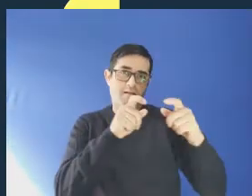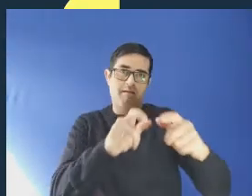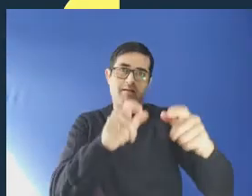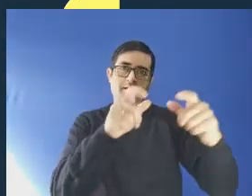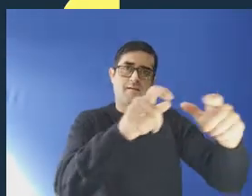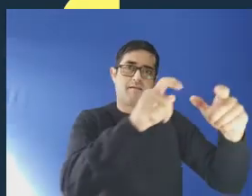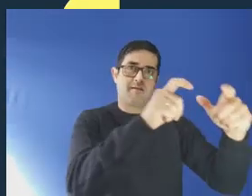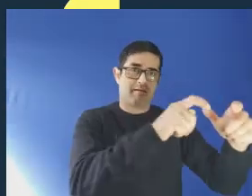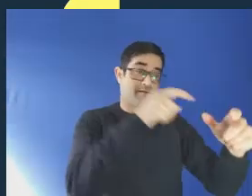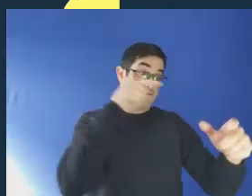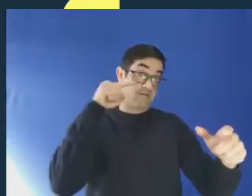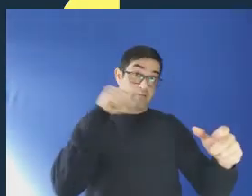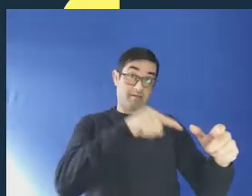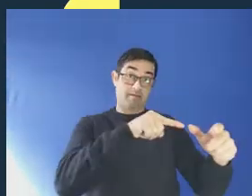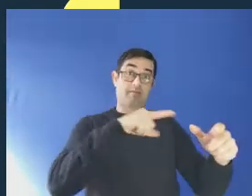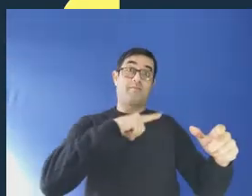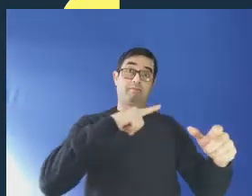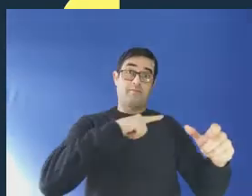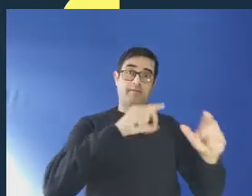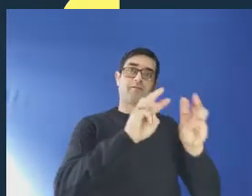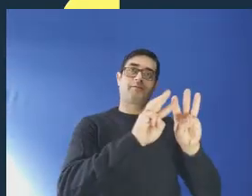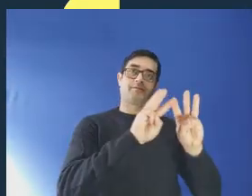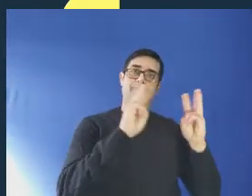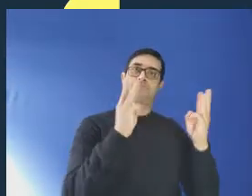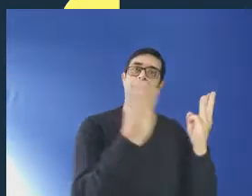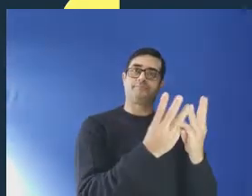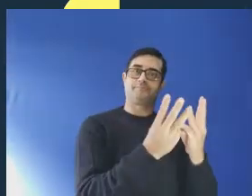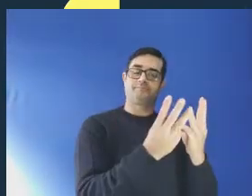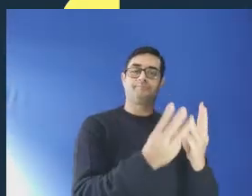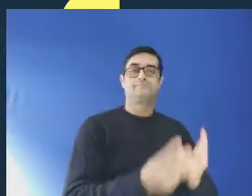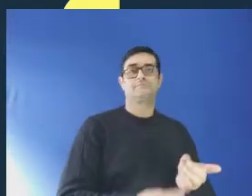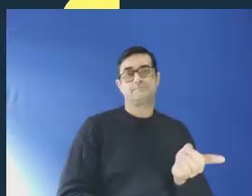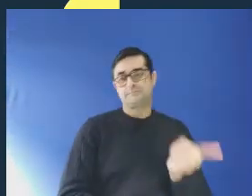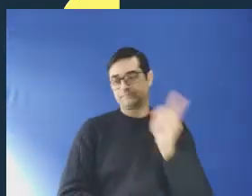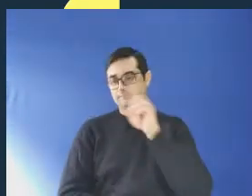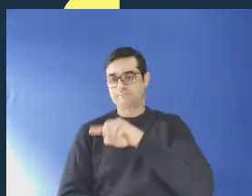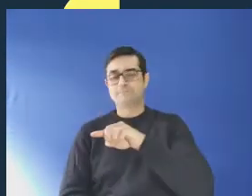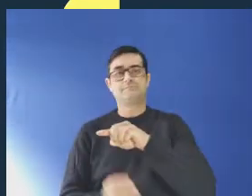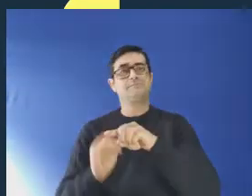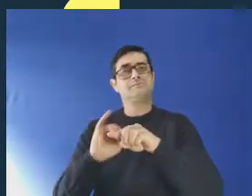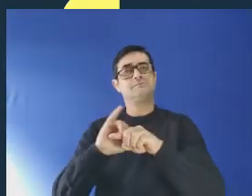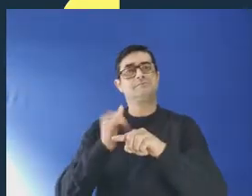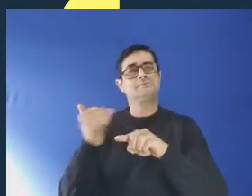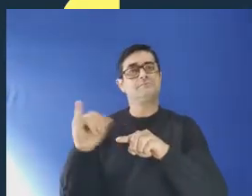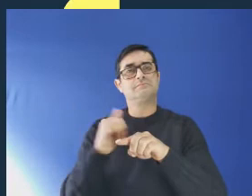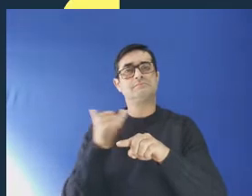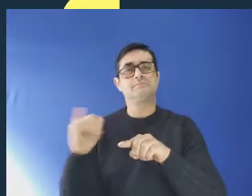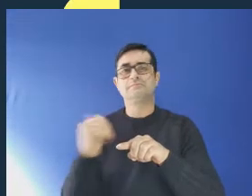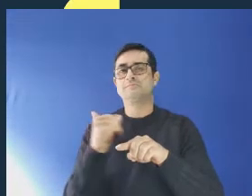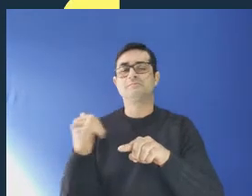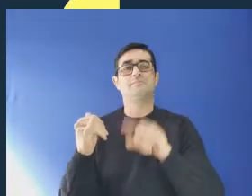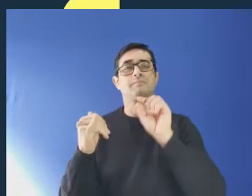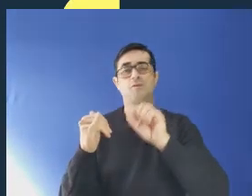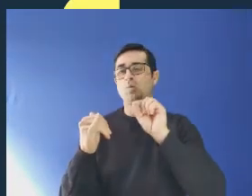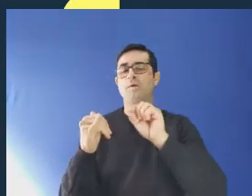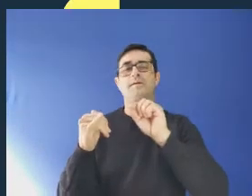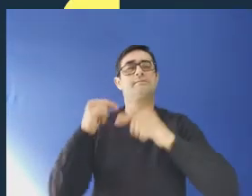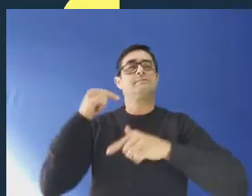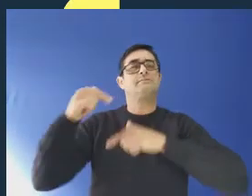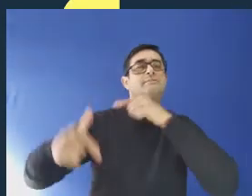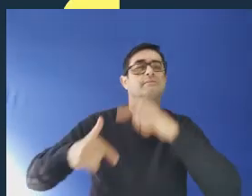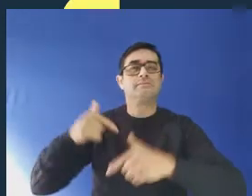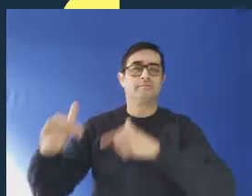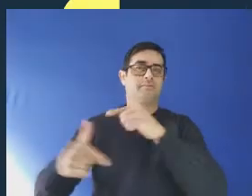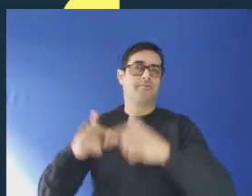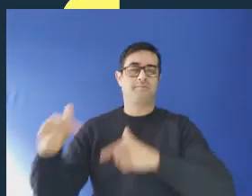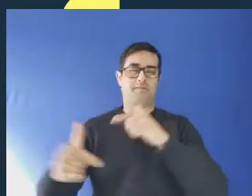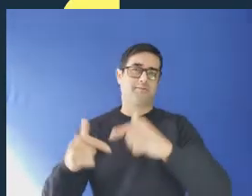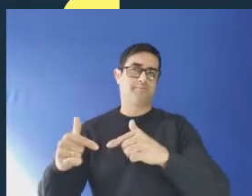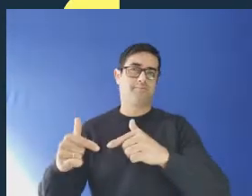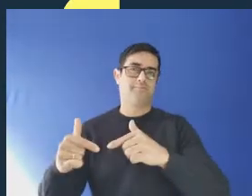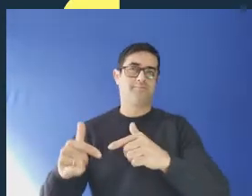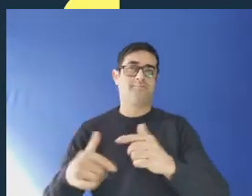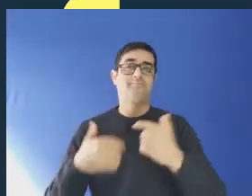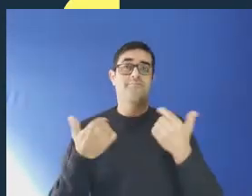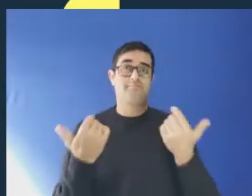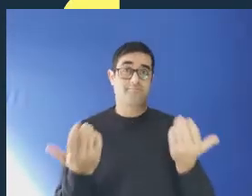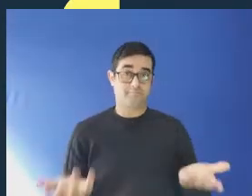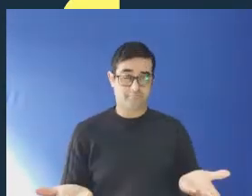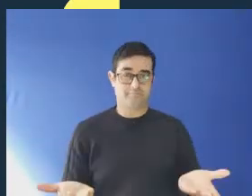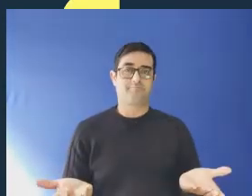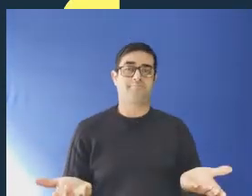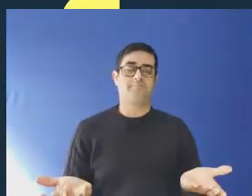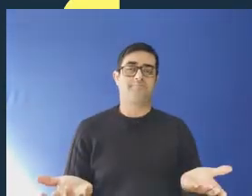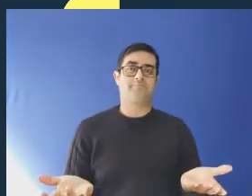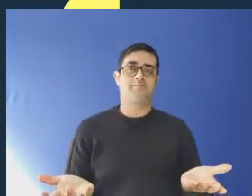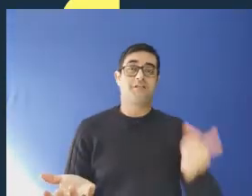em matéria, que é tudo aquilo que ocupa lugar no espaço e que tem massa, e energia, que seria a capacidade